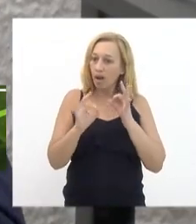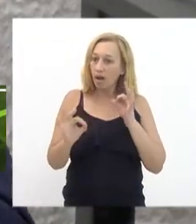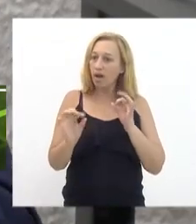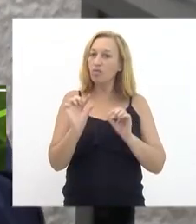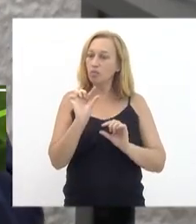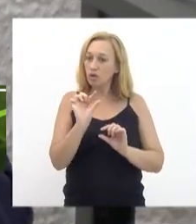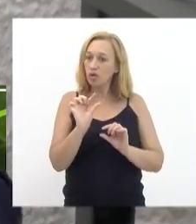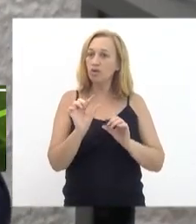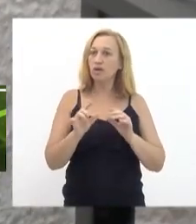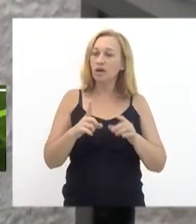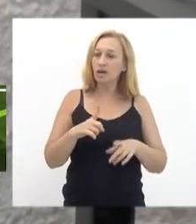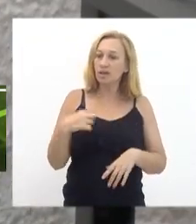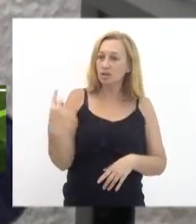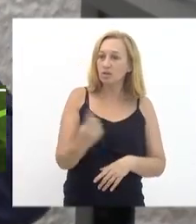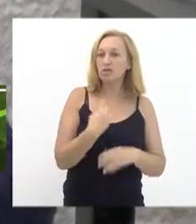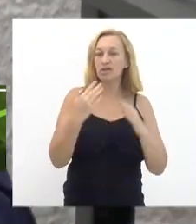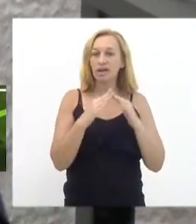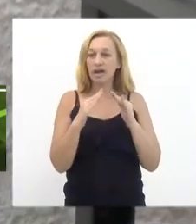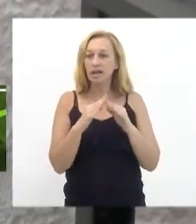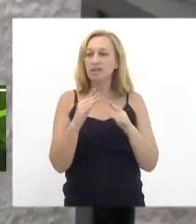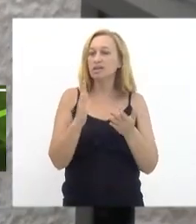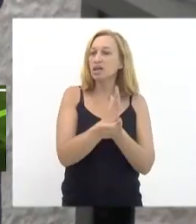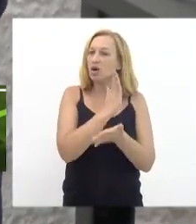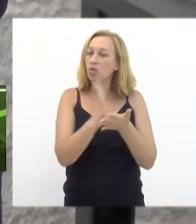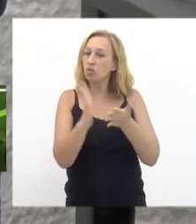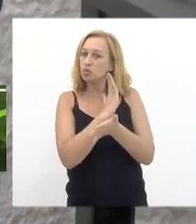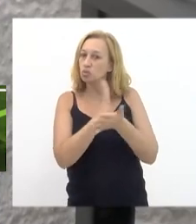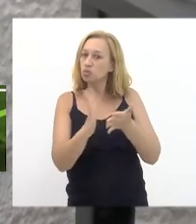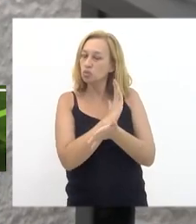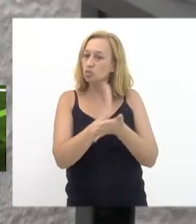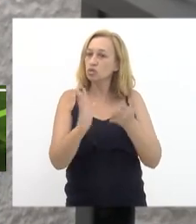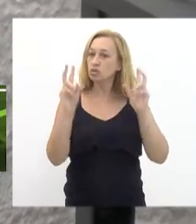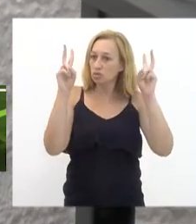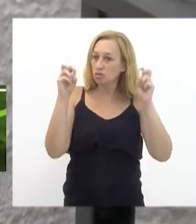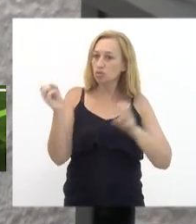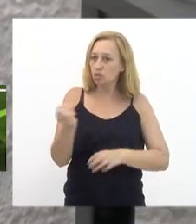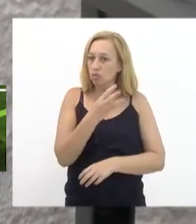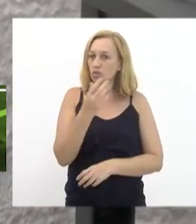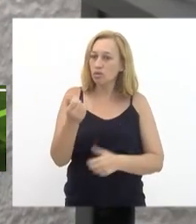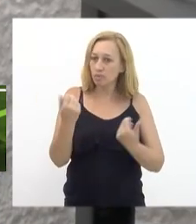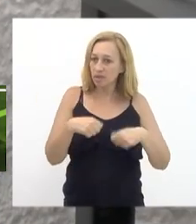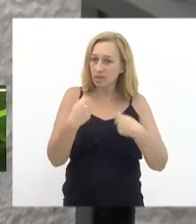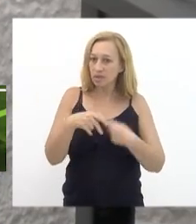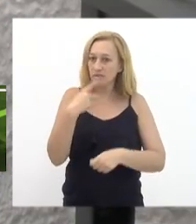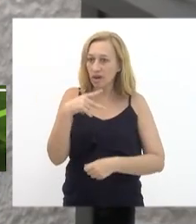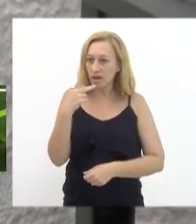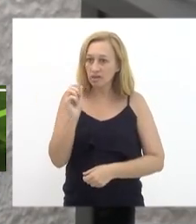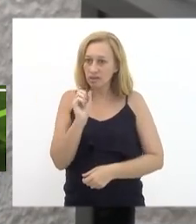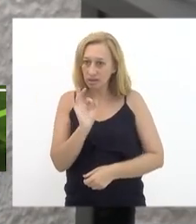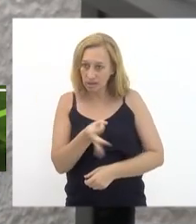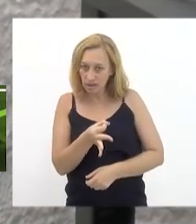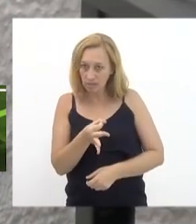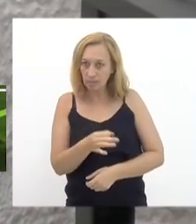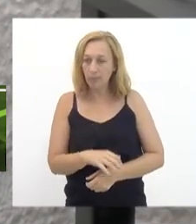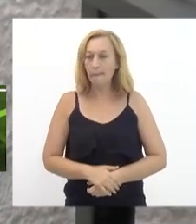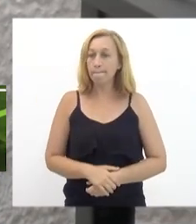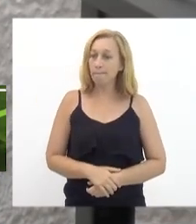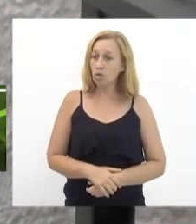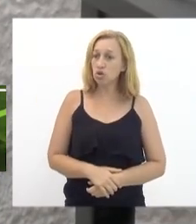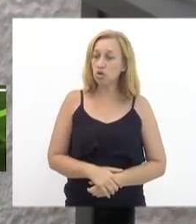no programa casa da gente porque ele existe algumas novidades e precisam ser colocado Tá certo então